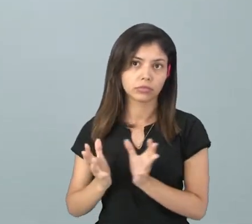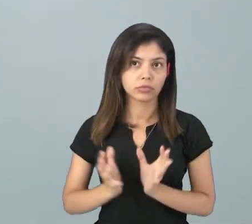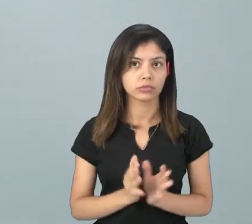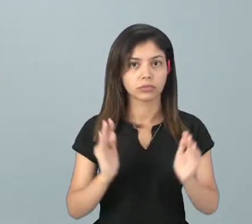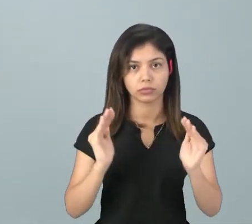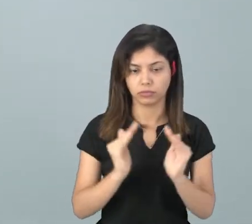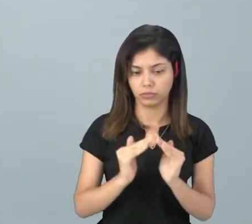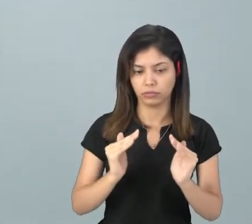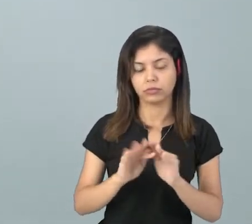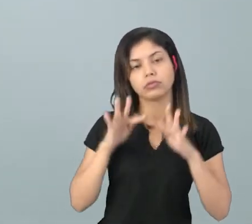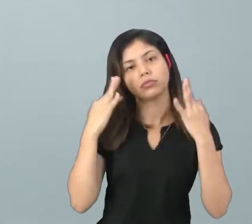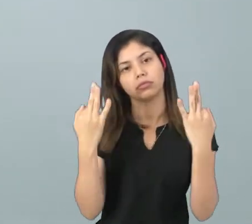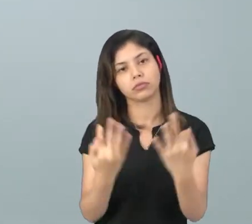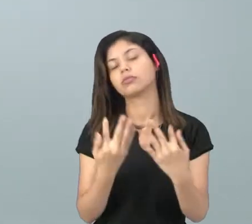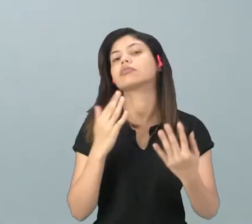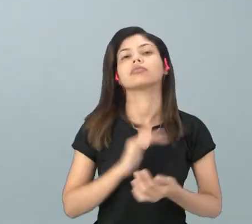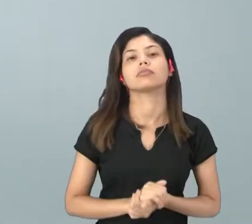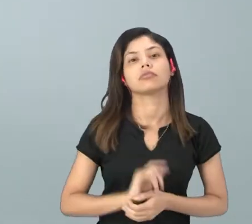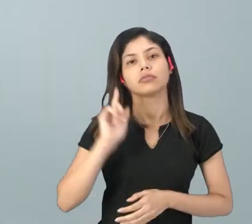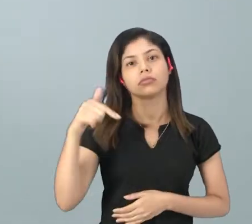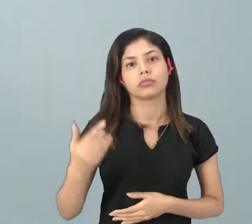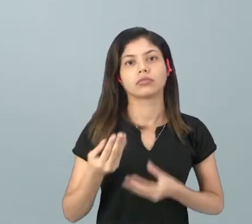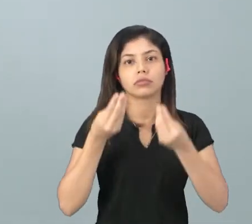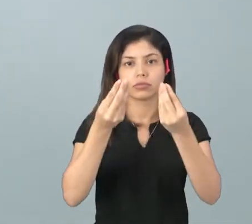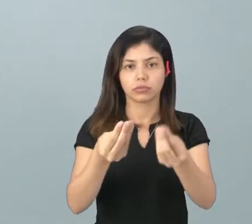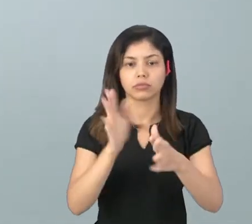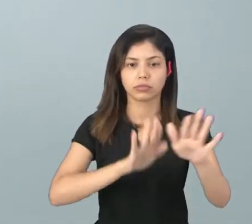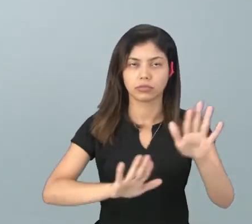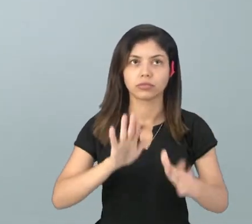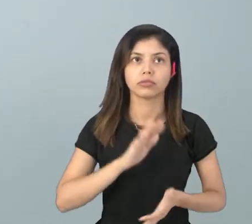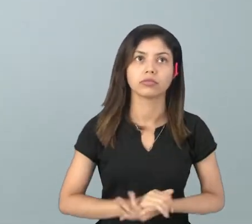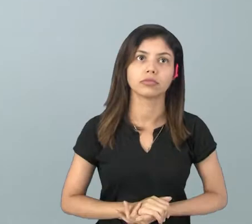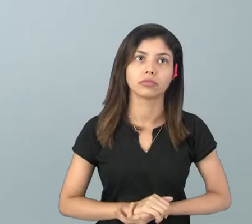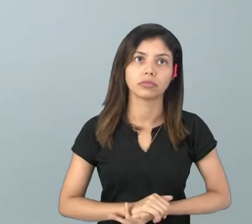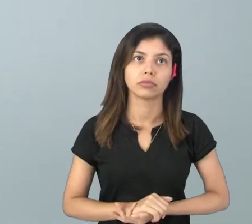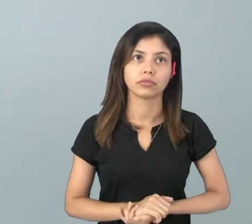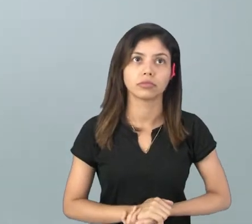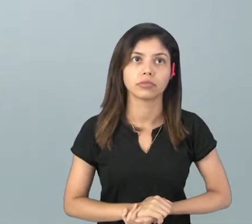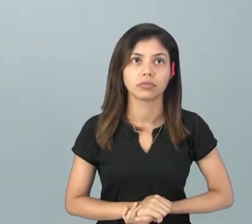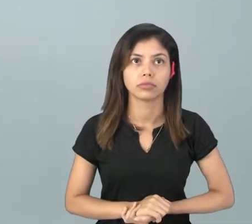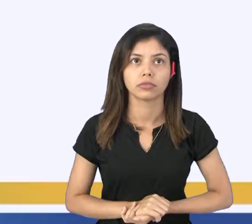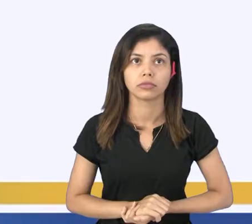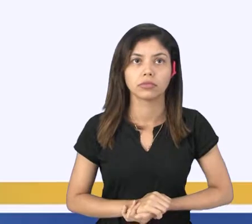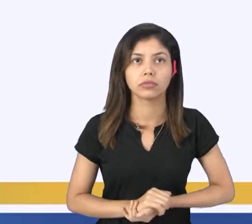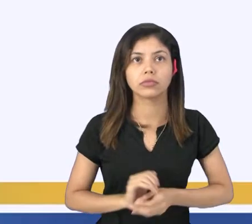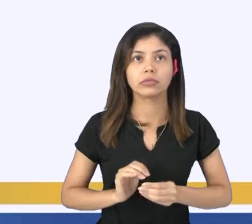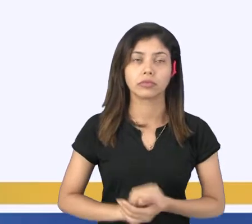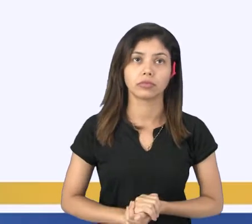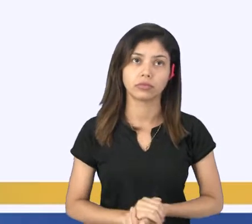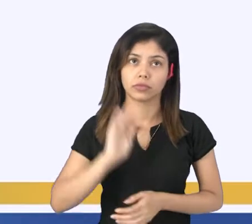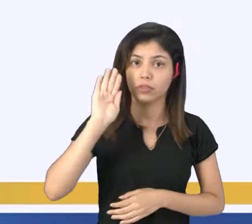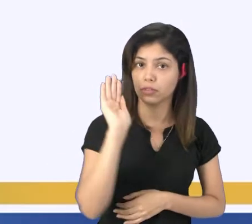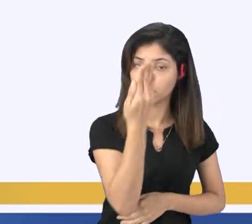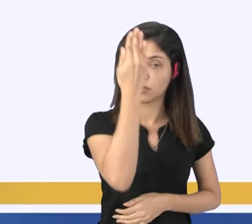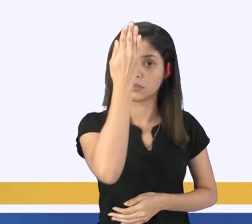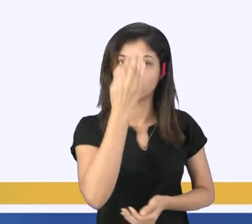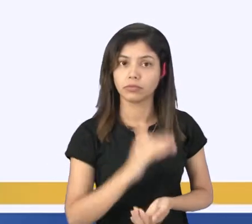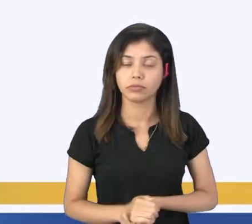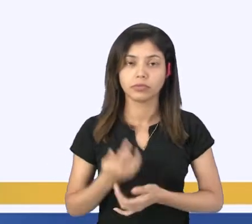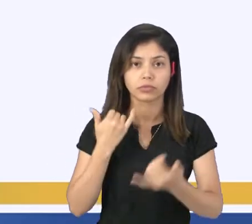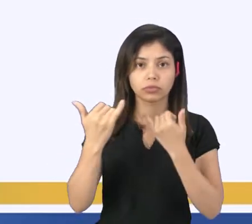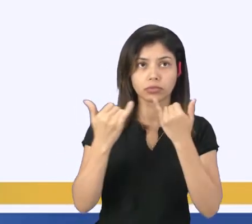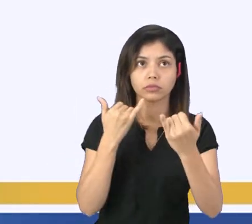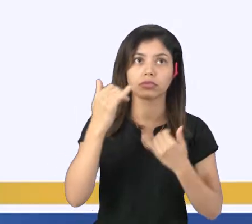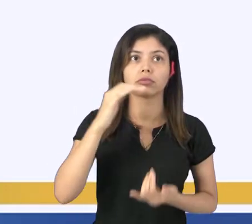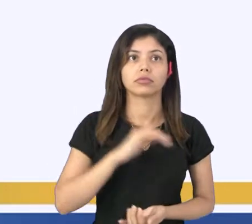sua casa, a sua família, aquilo que foi colocado nos seus cuidados. 2. Não espalhar fake news. O que é